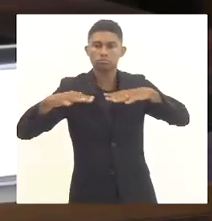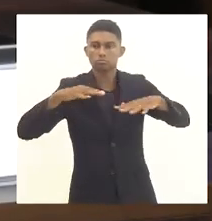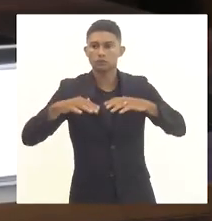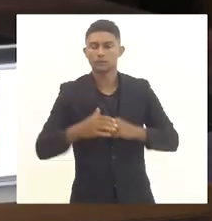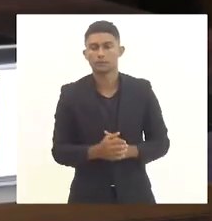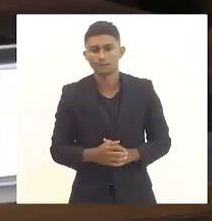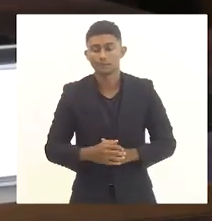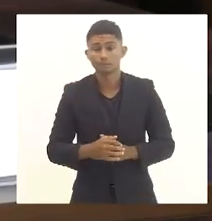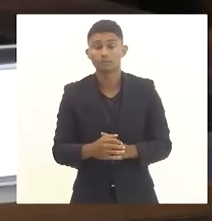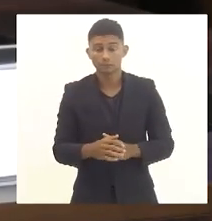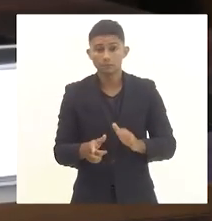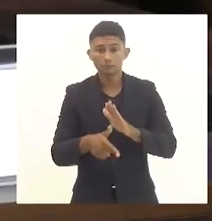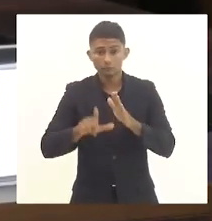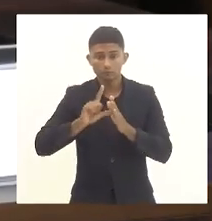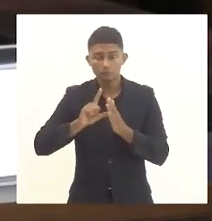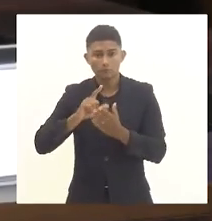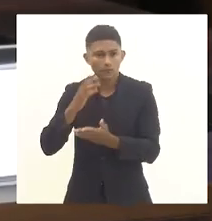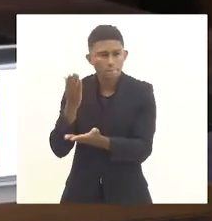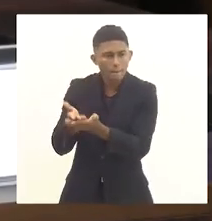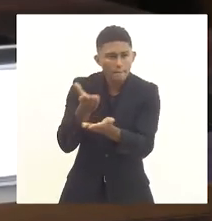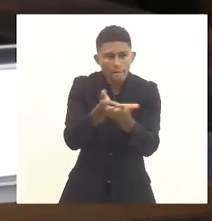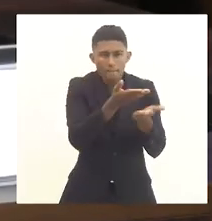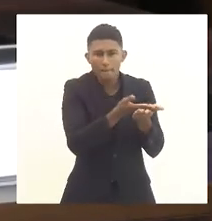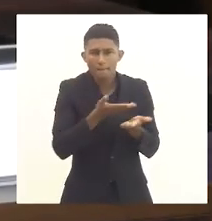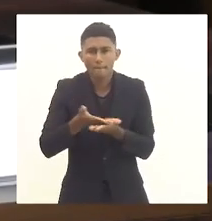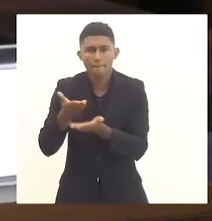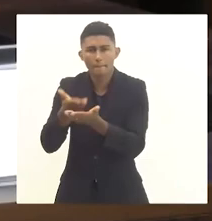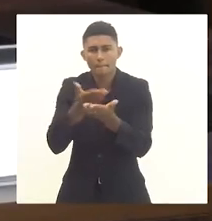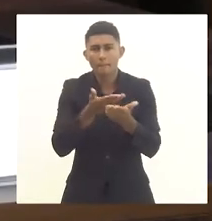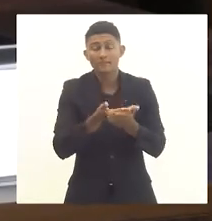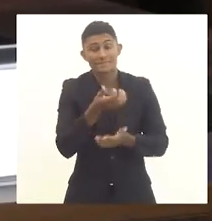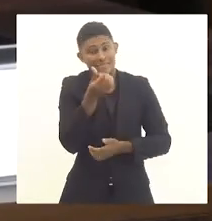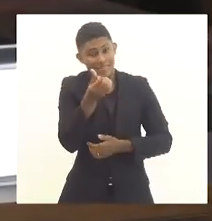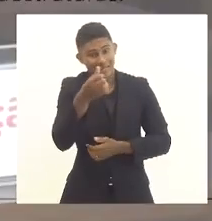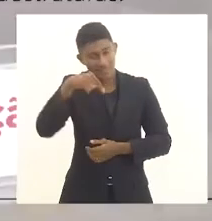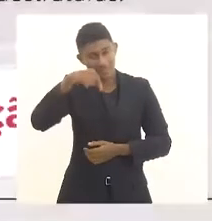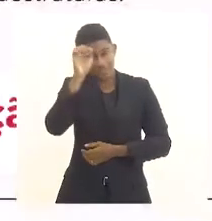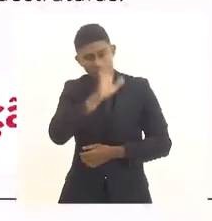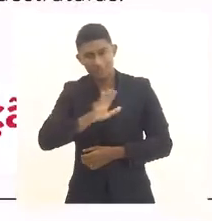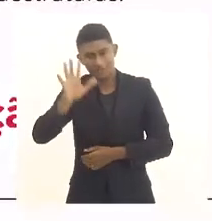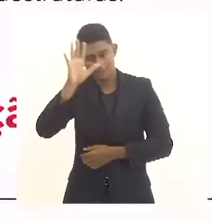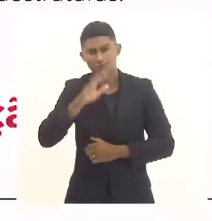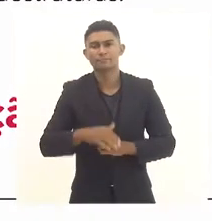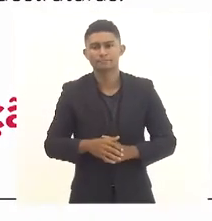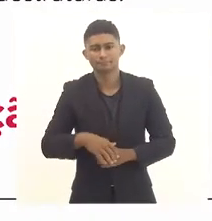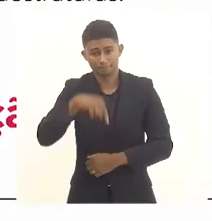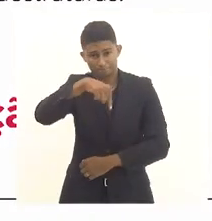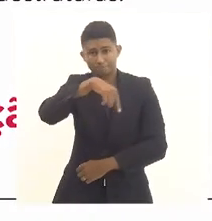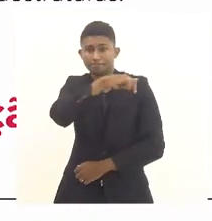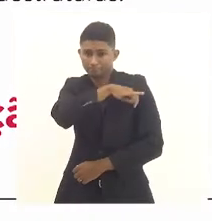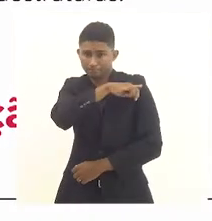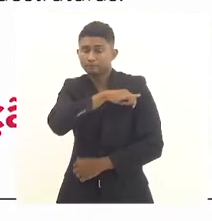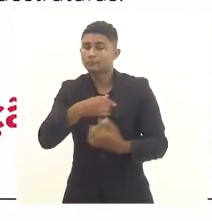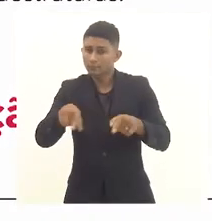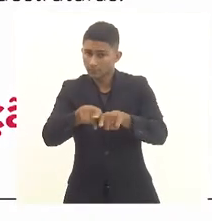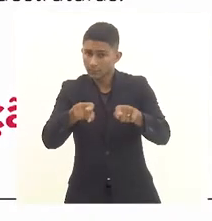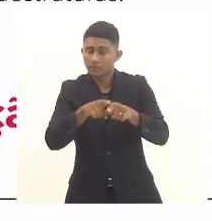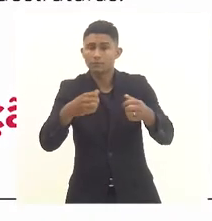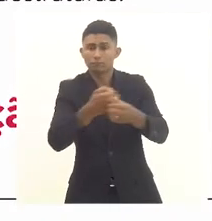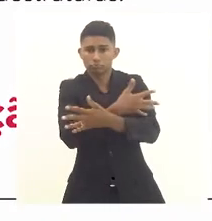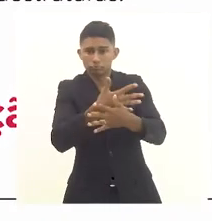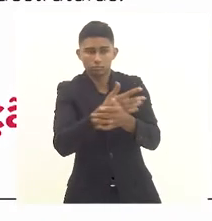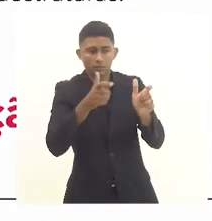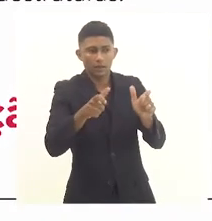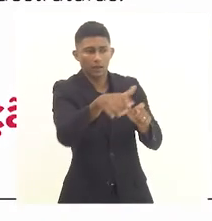fizemos alguns estudos, 6 estudos em regiões metropolitanas e cidades do Brasil. A região metropolitana do Rio de Janeiro também foi uma área de estudo que nós